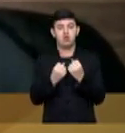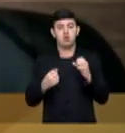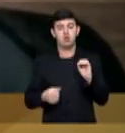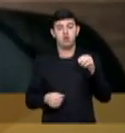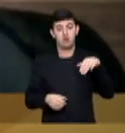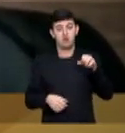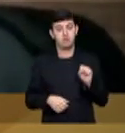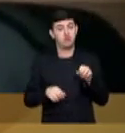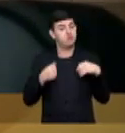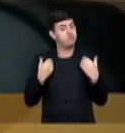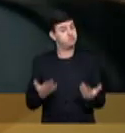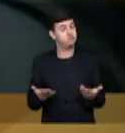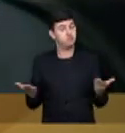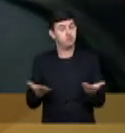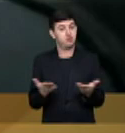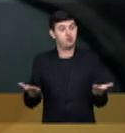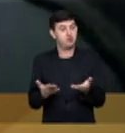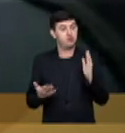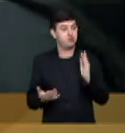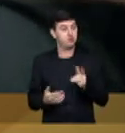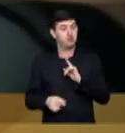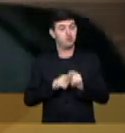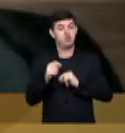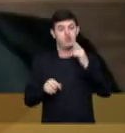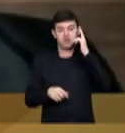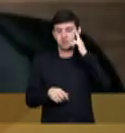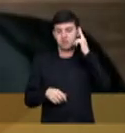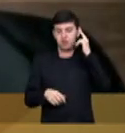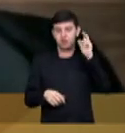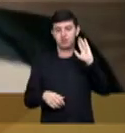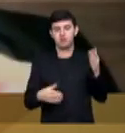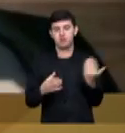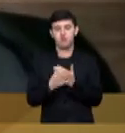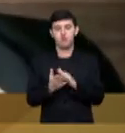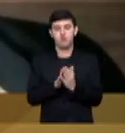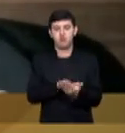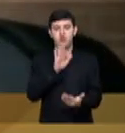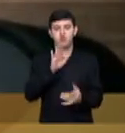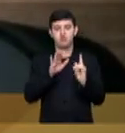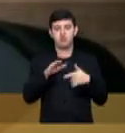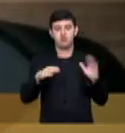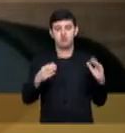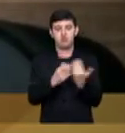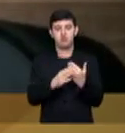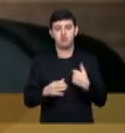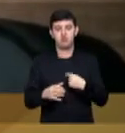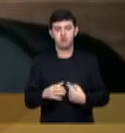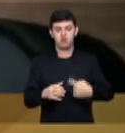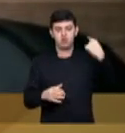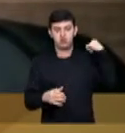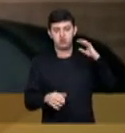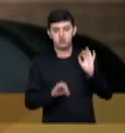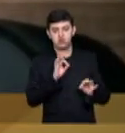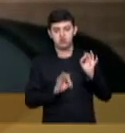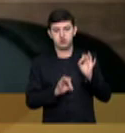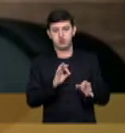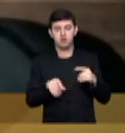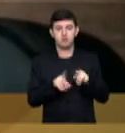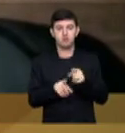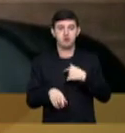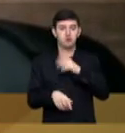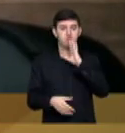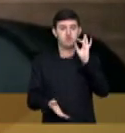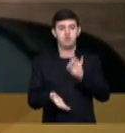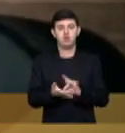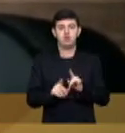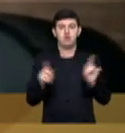Por isso, mais próximo da hipótese dos autos são os precedentes que reconheceram a competência